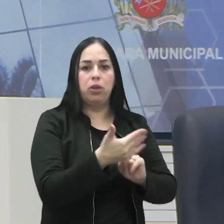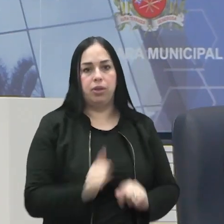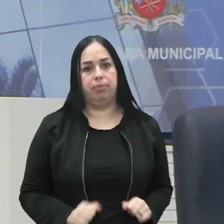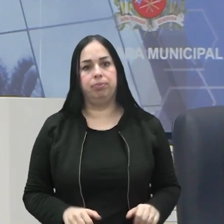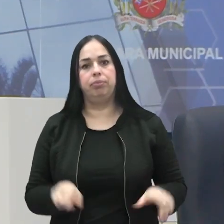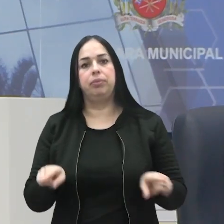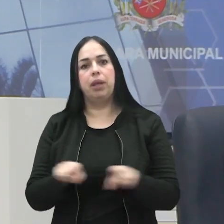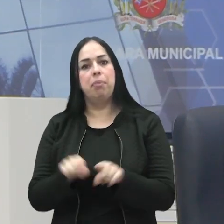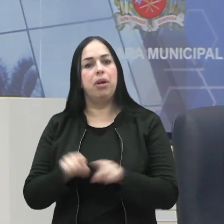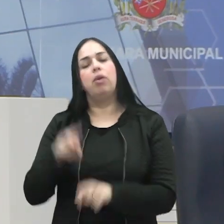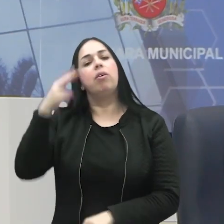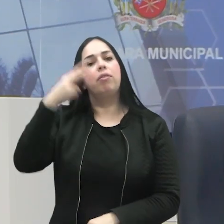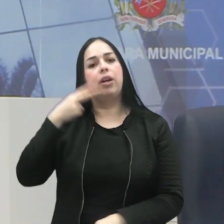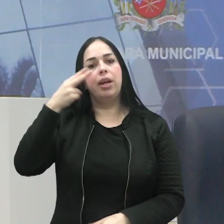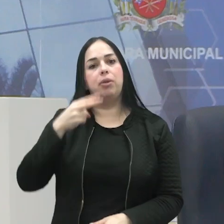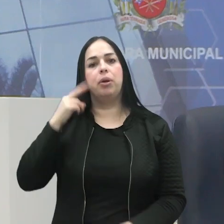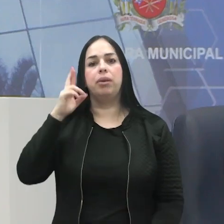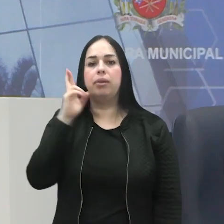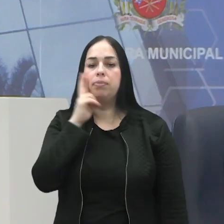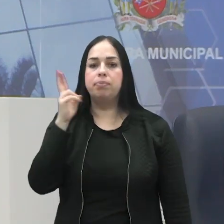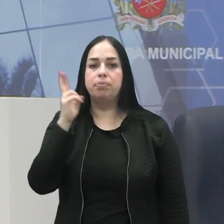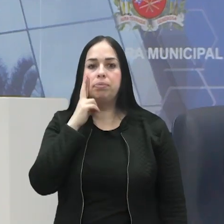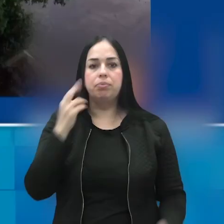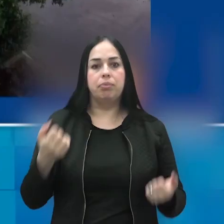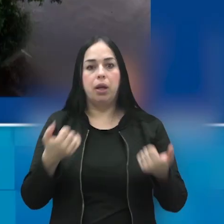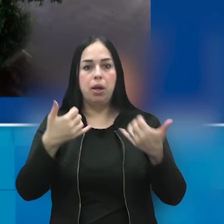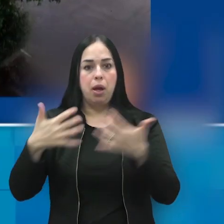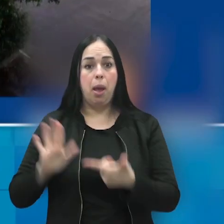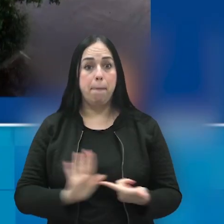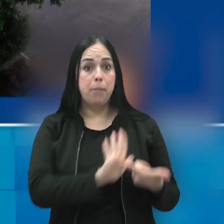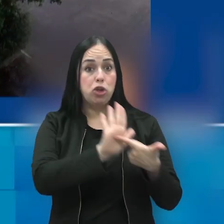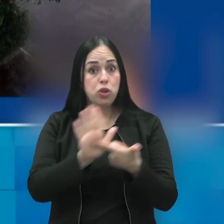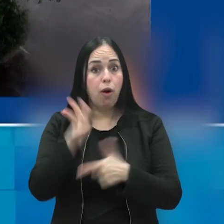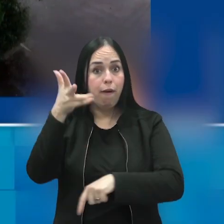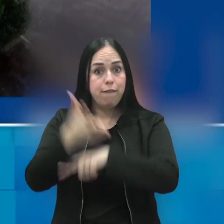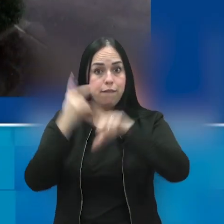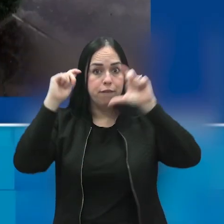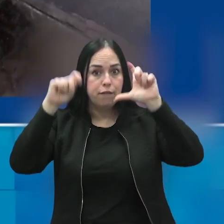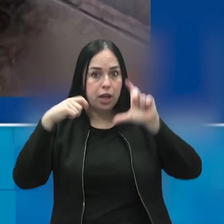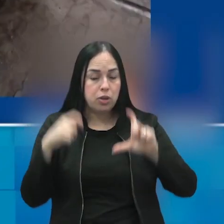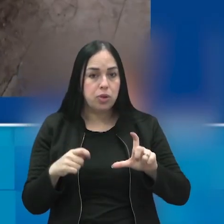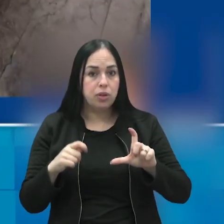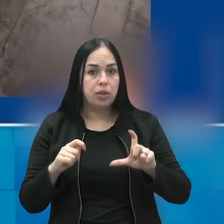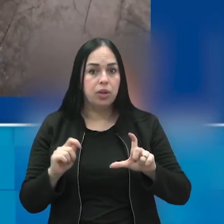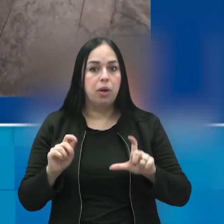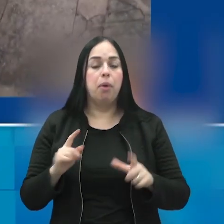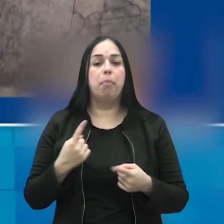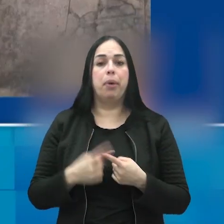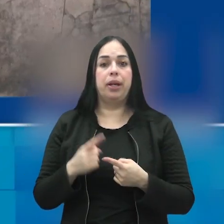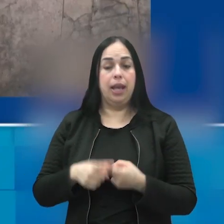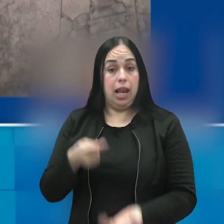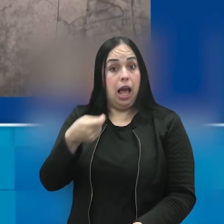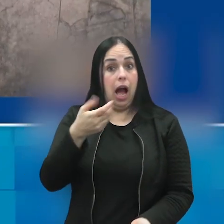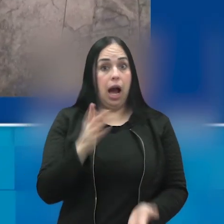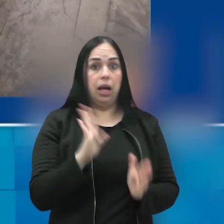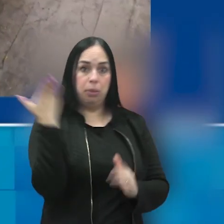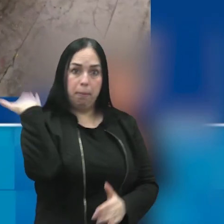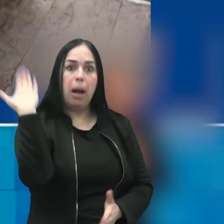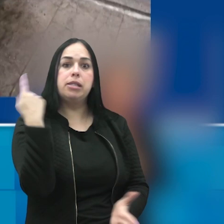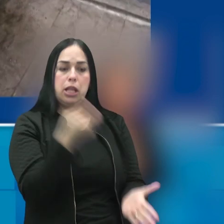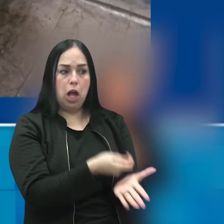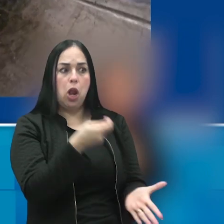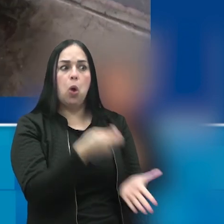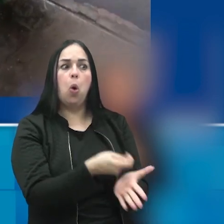prestação de contas, o vereador Renato Santiago apresentou um vídeo com o resultado de uma cobrança ao poder